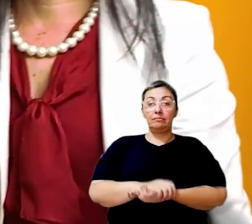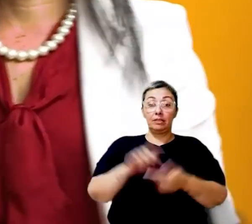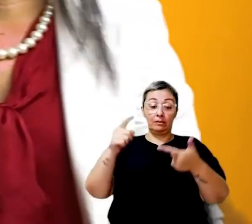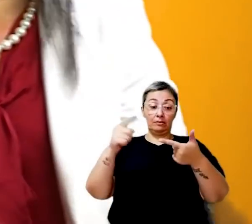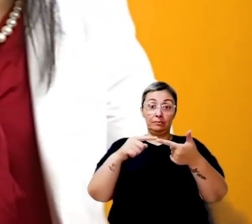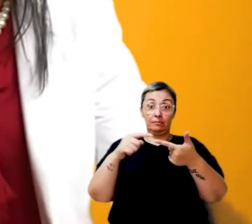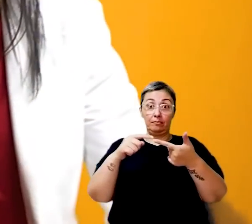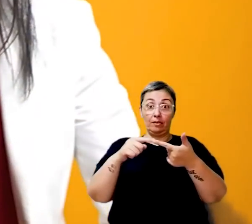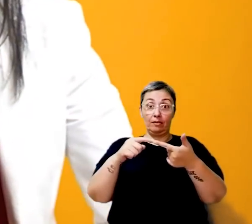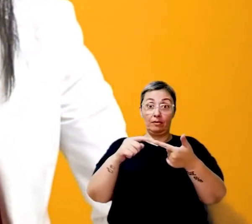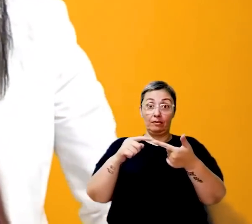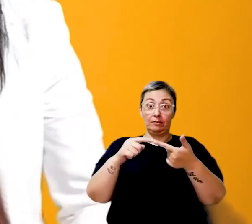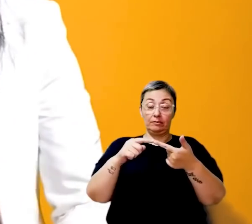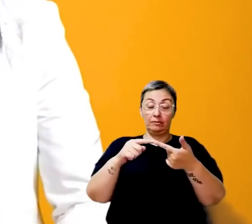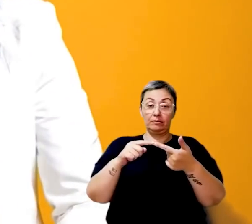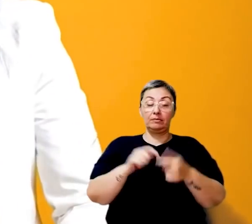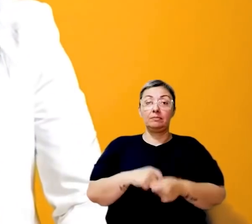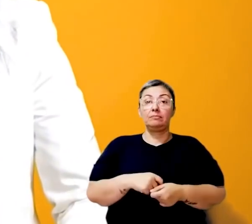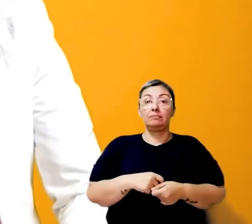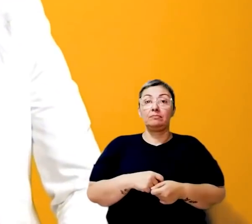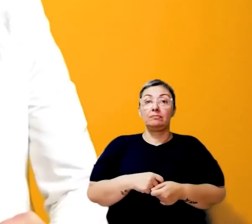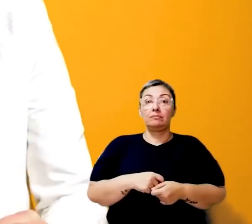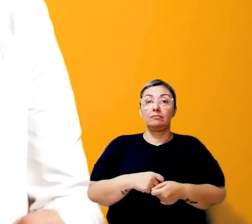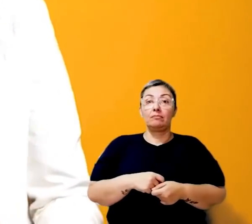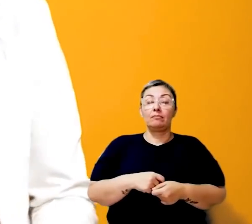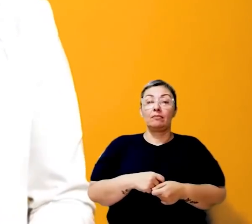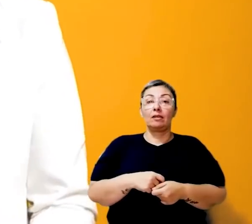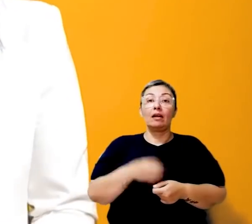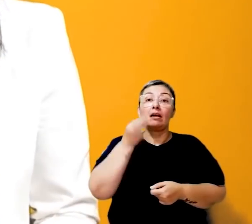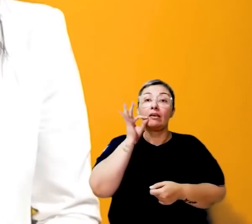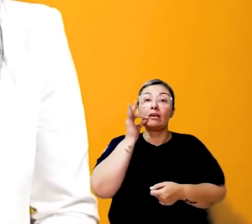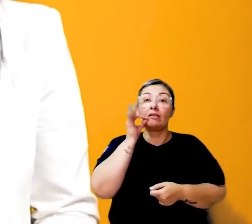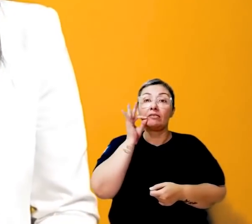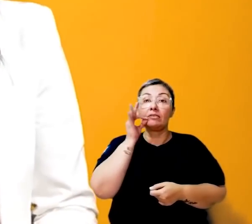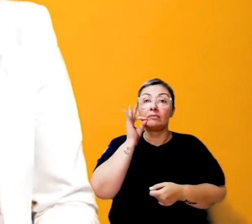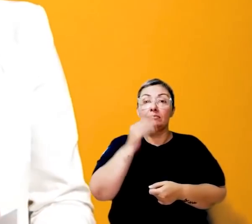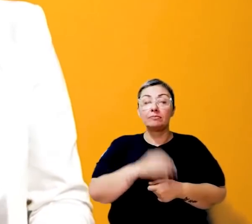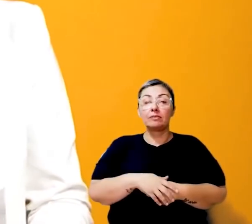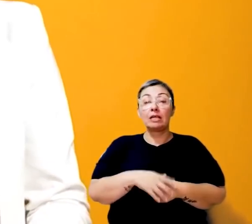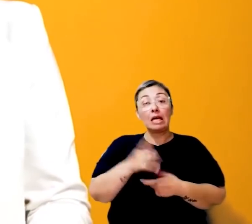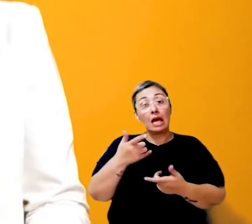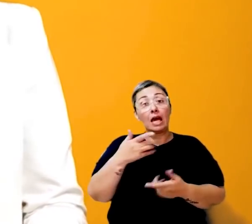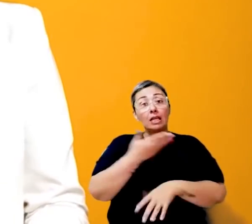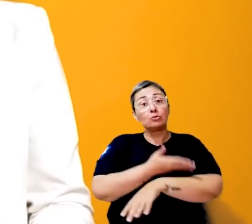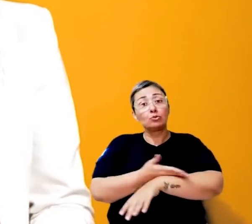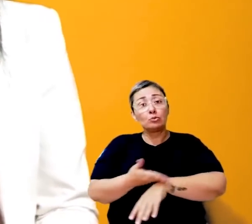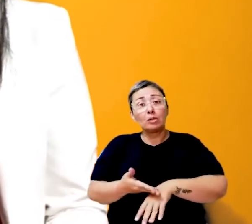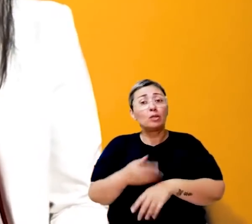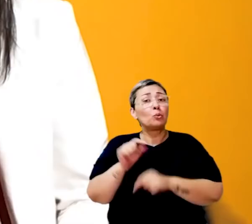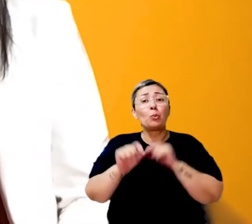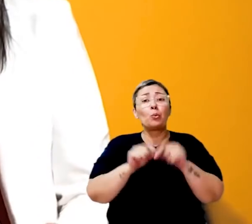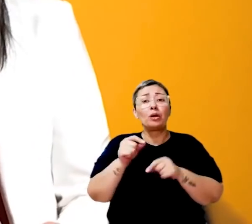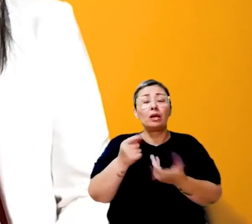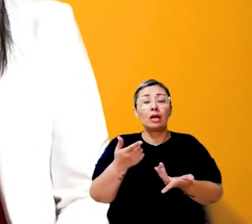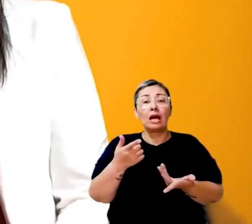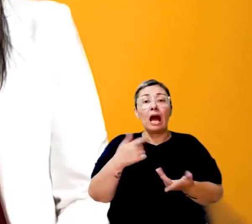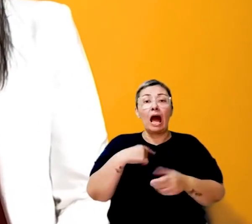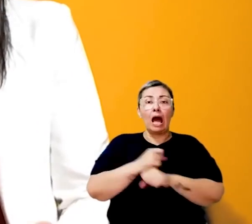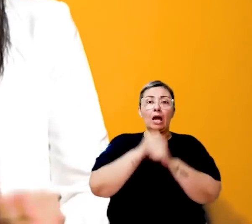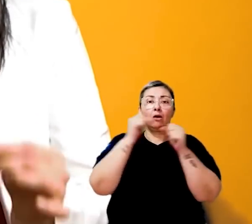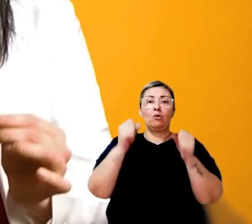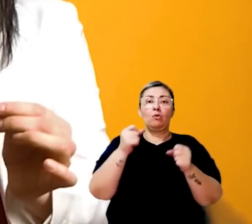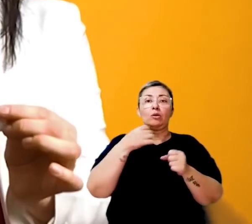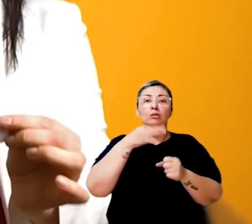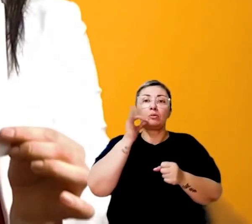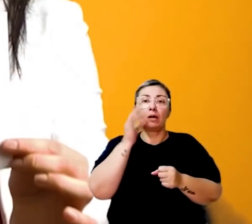A segunda atividade que essa criança vai realizar é tomar o café da manhã. E ela toma o quê? Quando ela acordar, ela toma